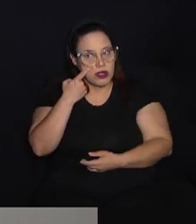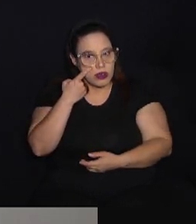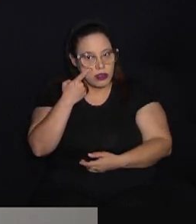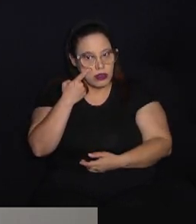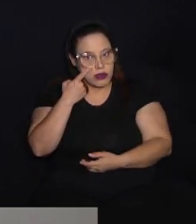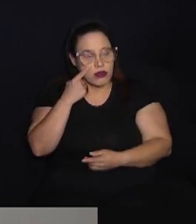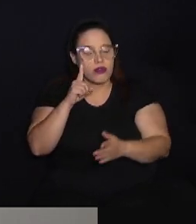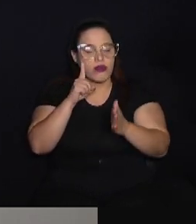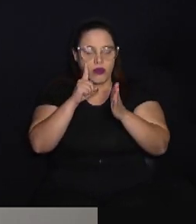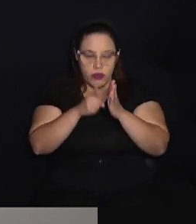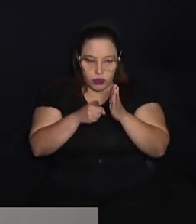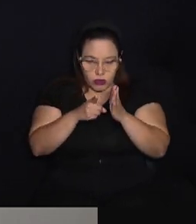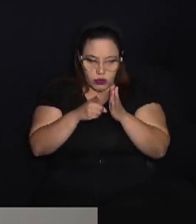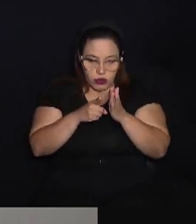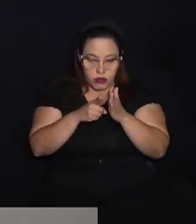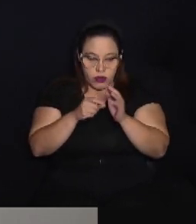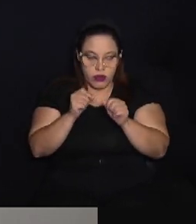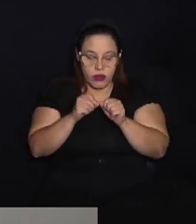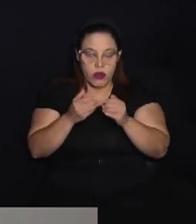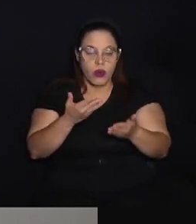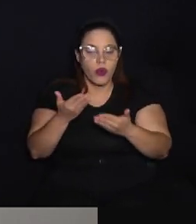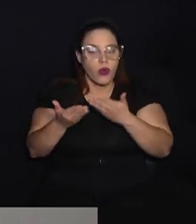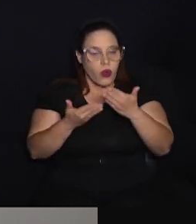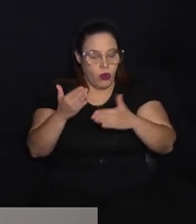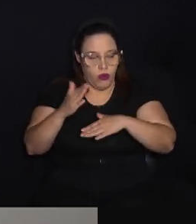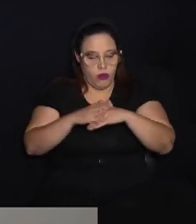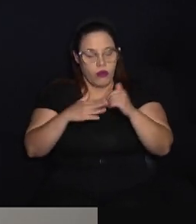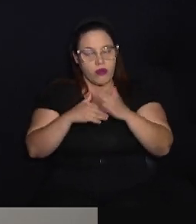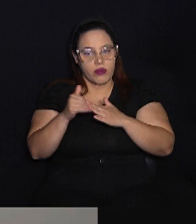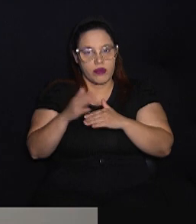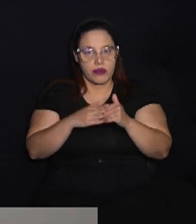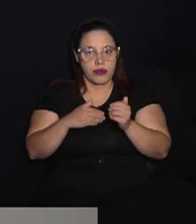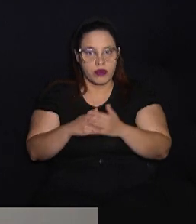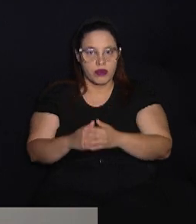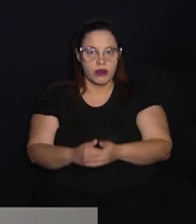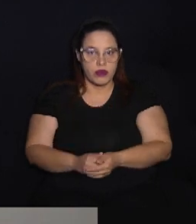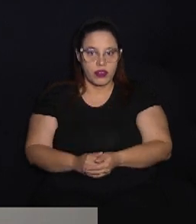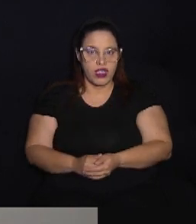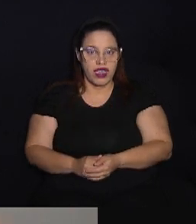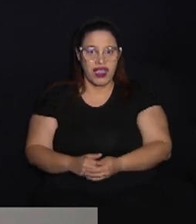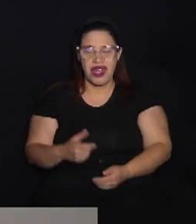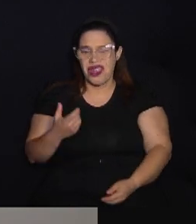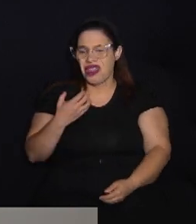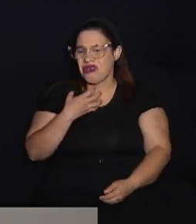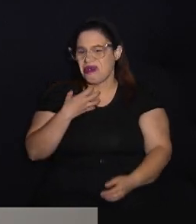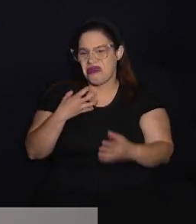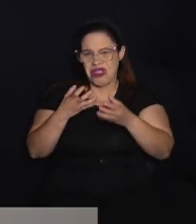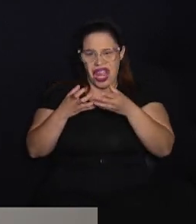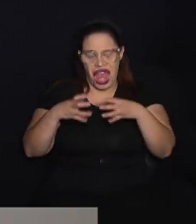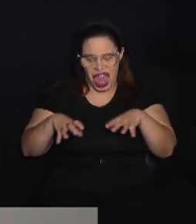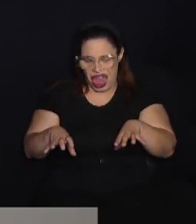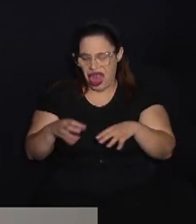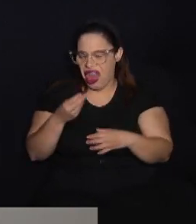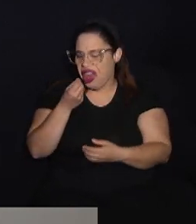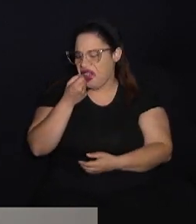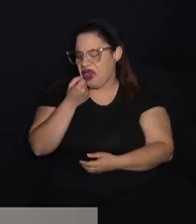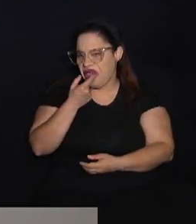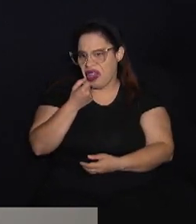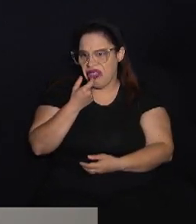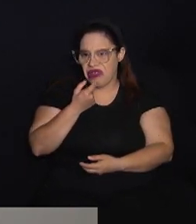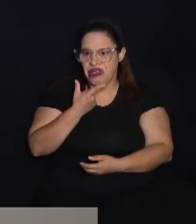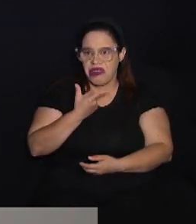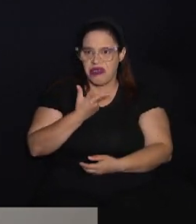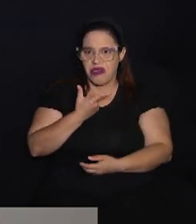o diagnóstico e faça a proposta de tratamento. Mesmo que o paciente não queira, eu não quero tomar medicação, eu não quero